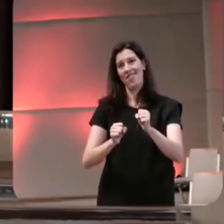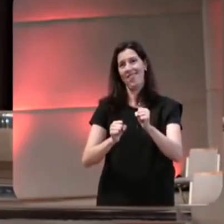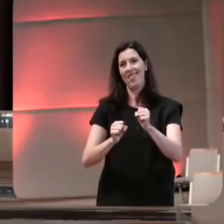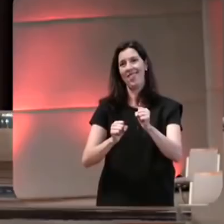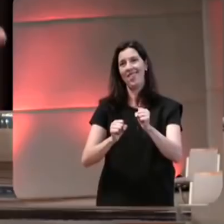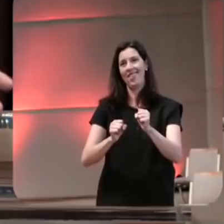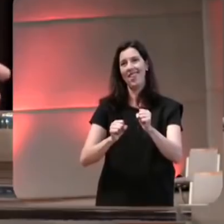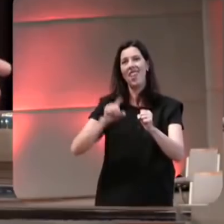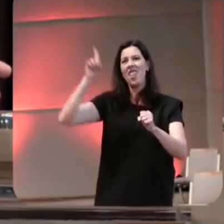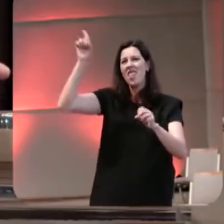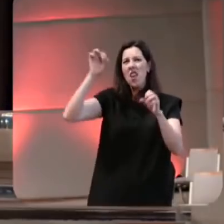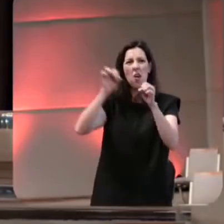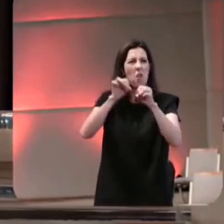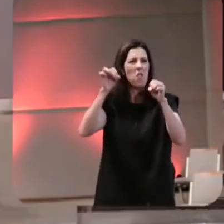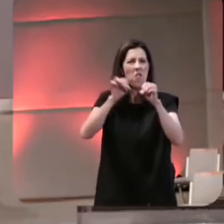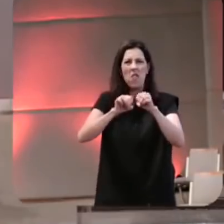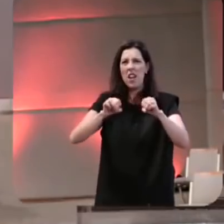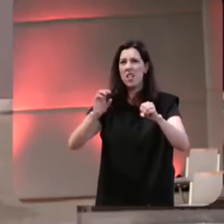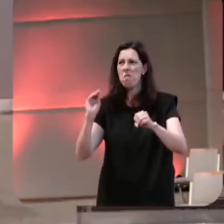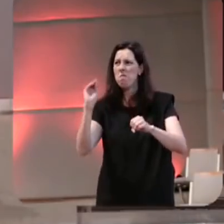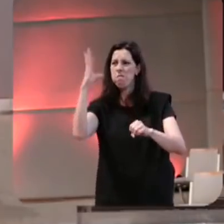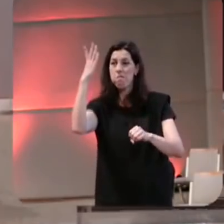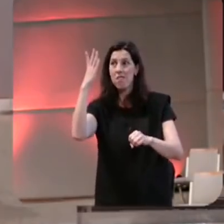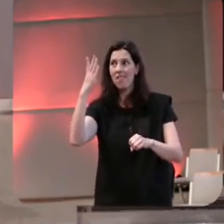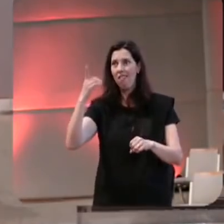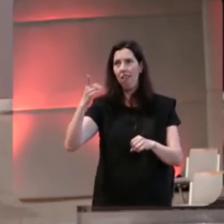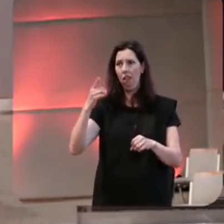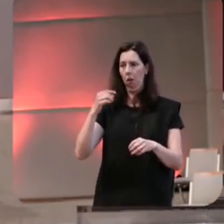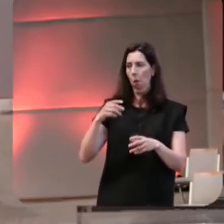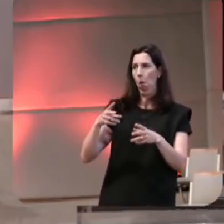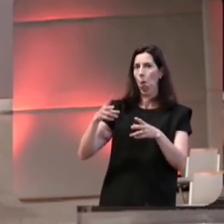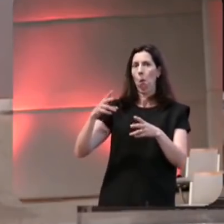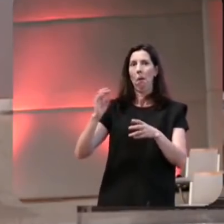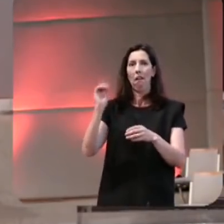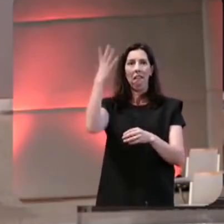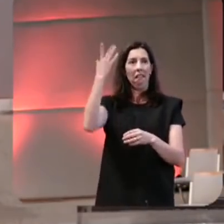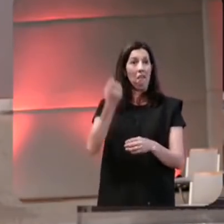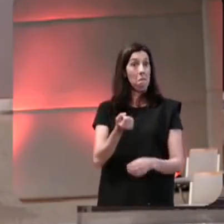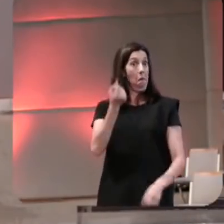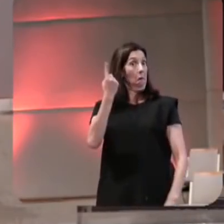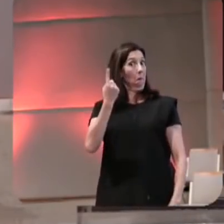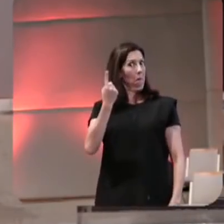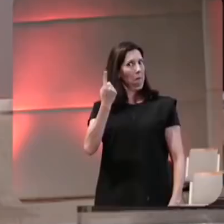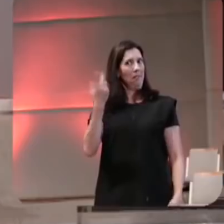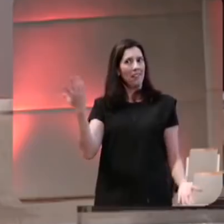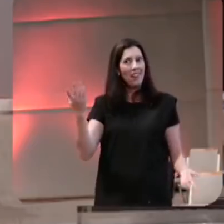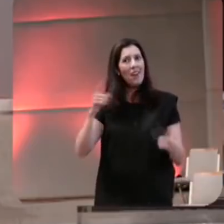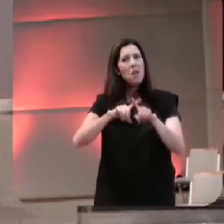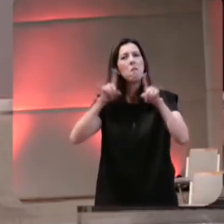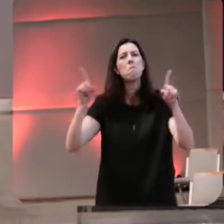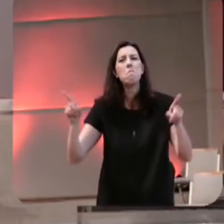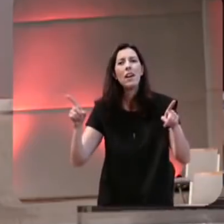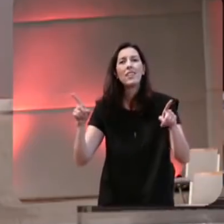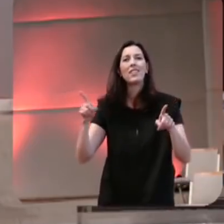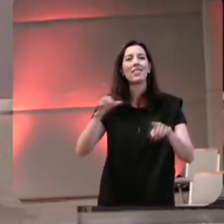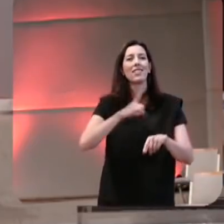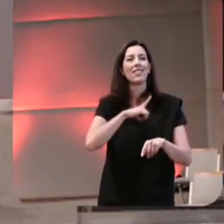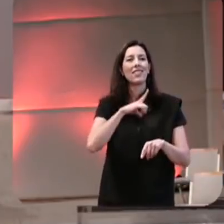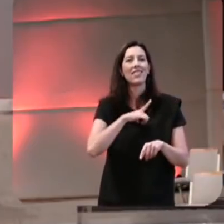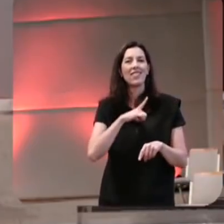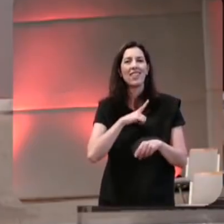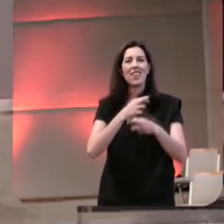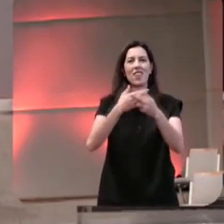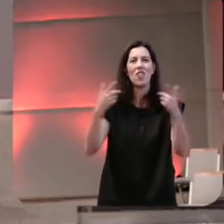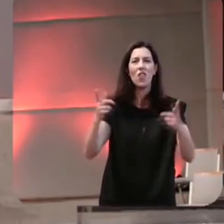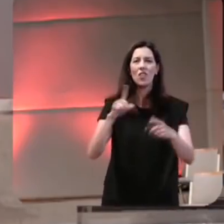E Deus começa a fazer algo inusitado. E o interessante é que esse algo inusitado,